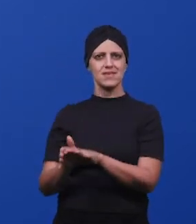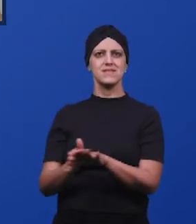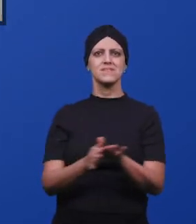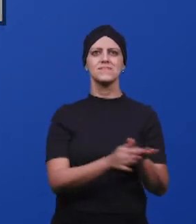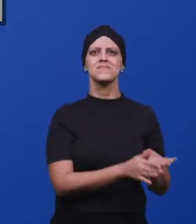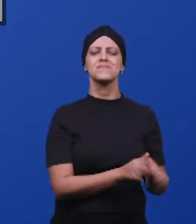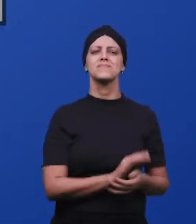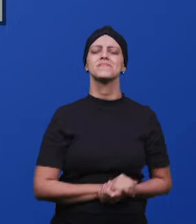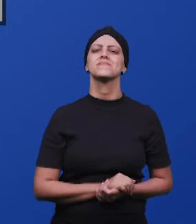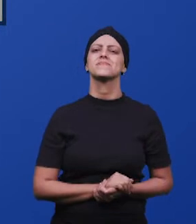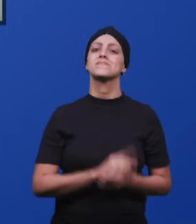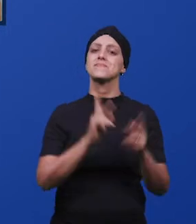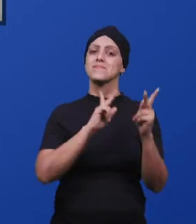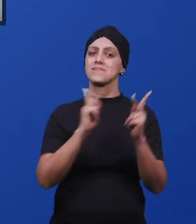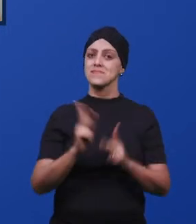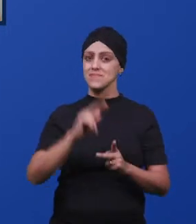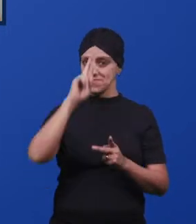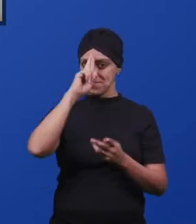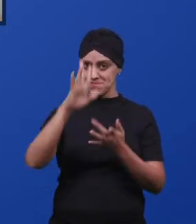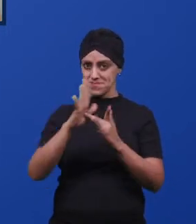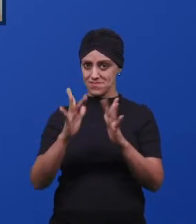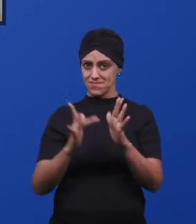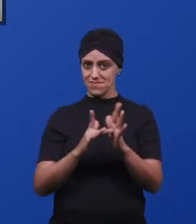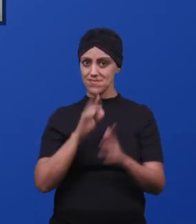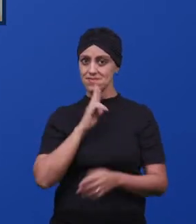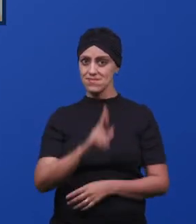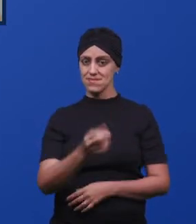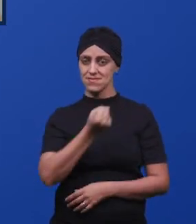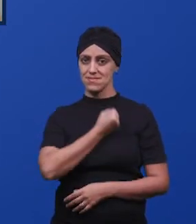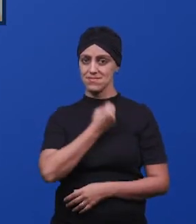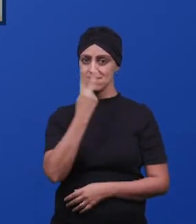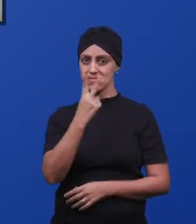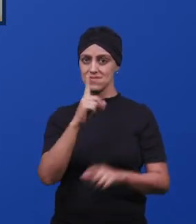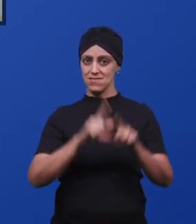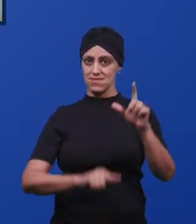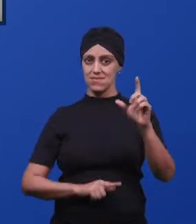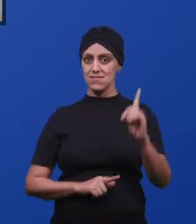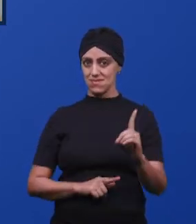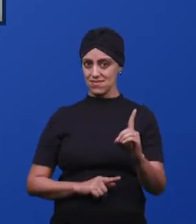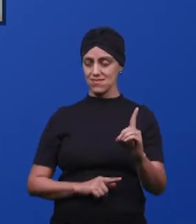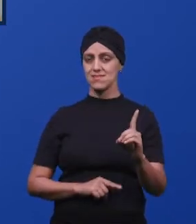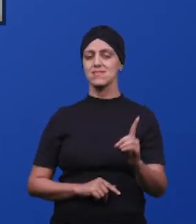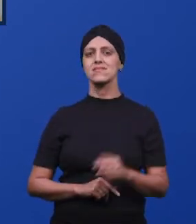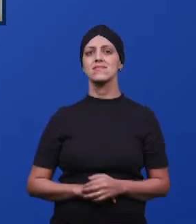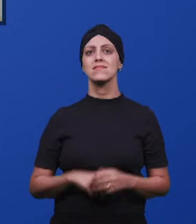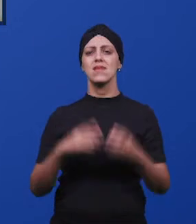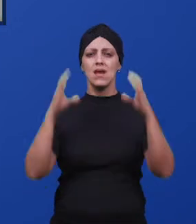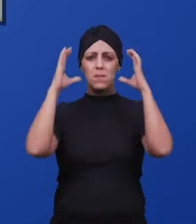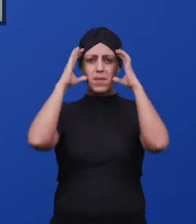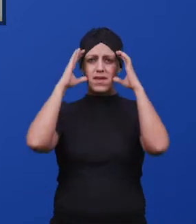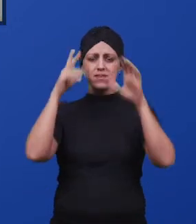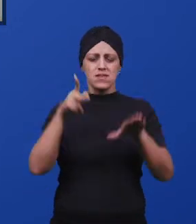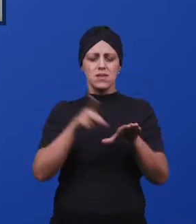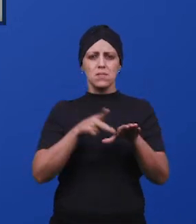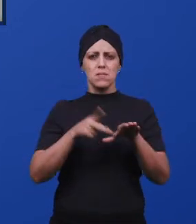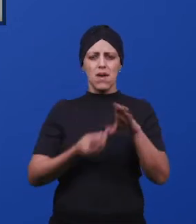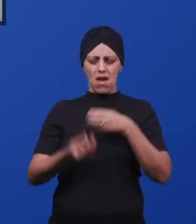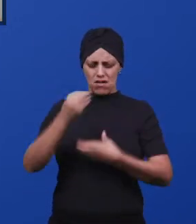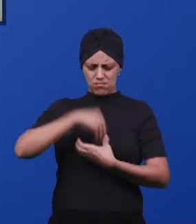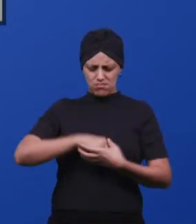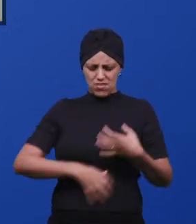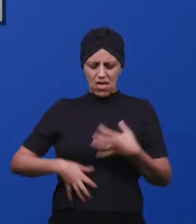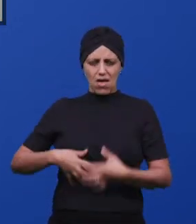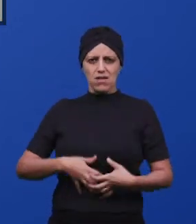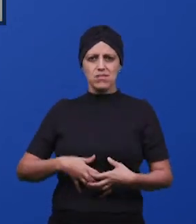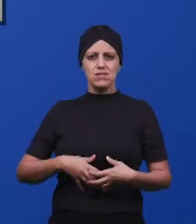Amém? A paz do Senhor Jesus. Respondendo a pergunta 2, a letra D, cabeça, pés